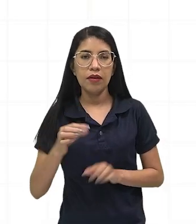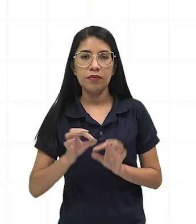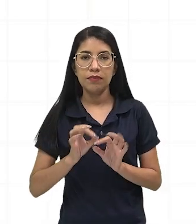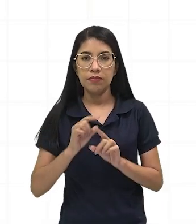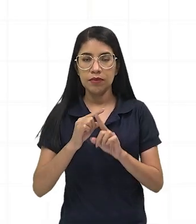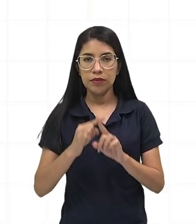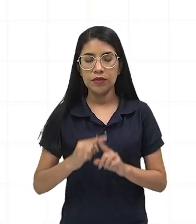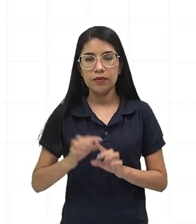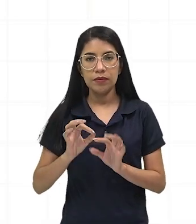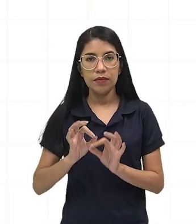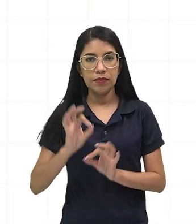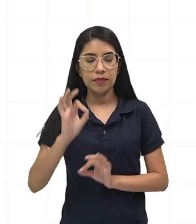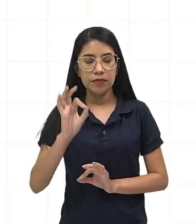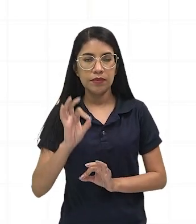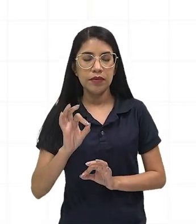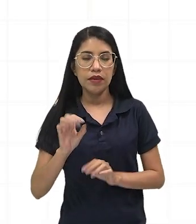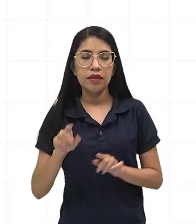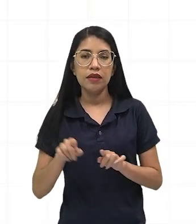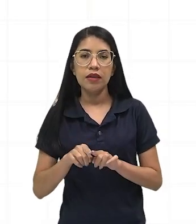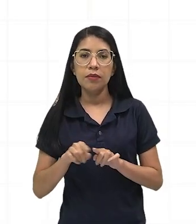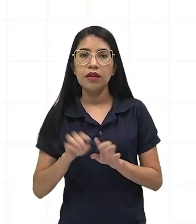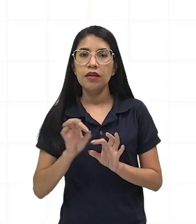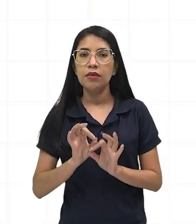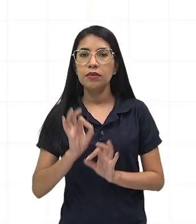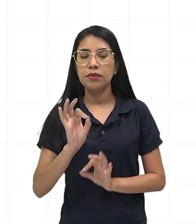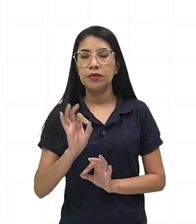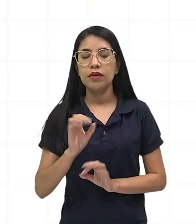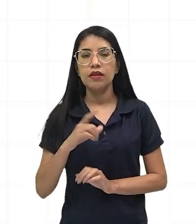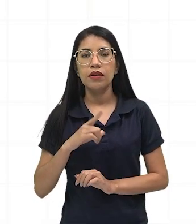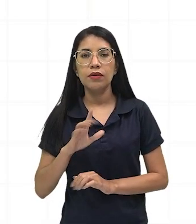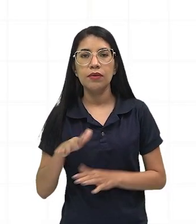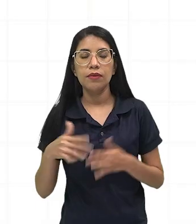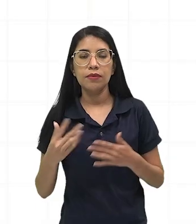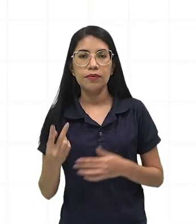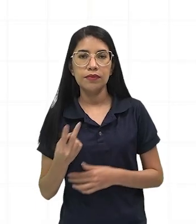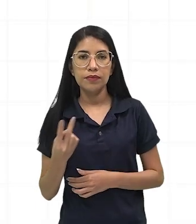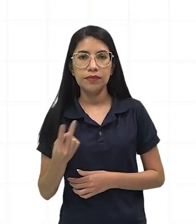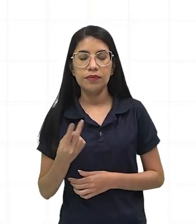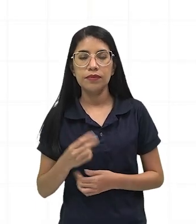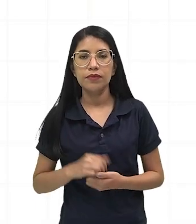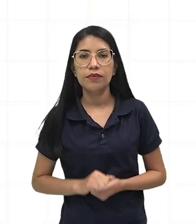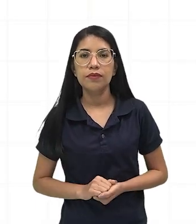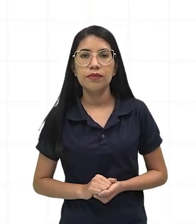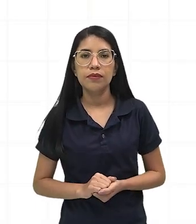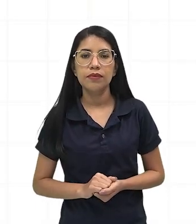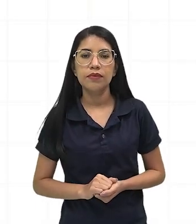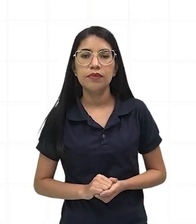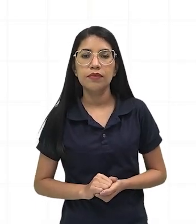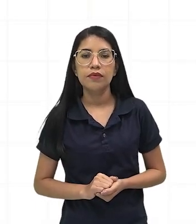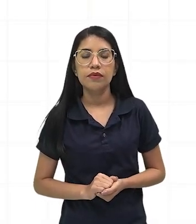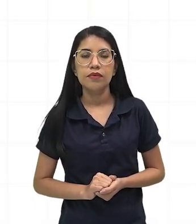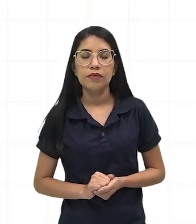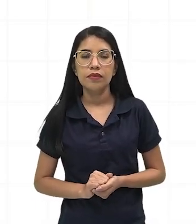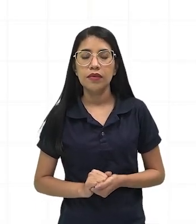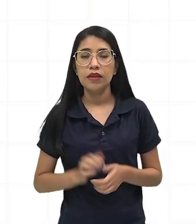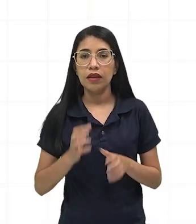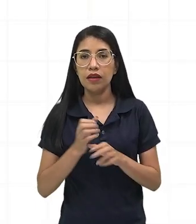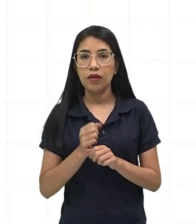altura também está onde, pessoal? Olha o que você está resolvendo. Você está resolvendo esta parte aqui,